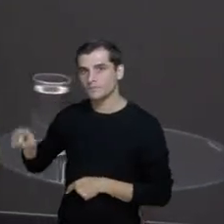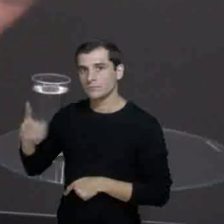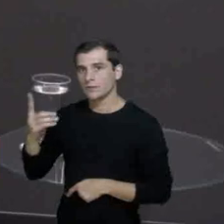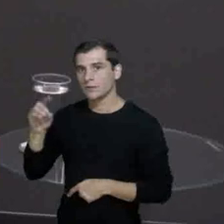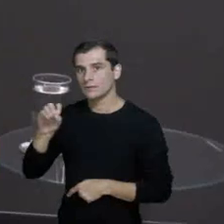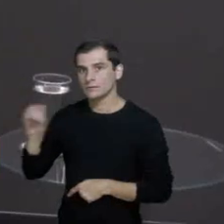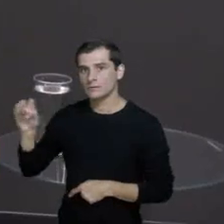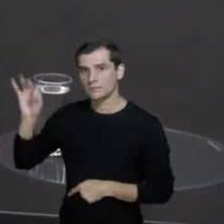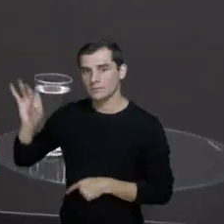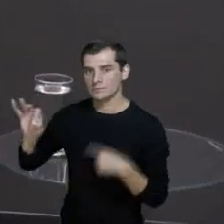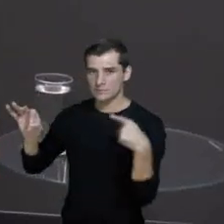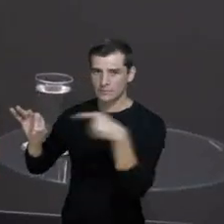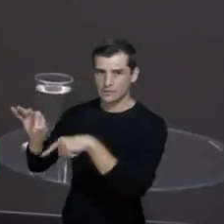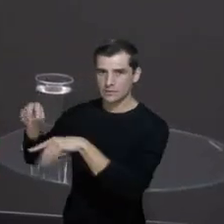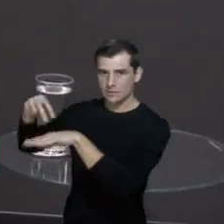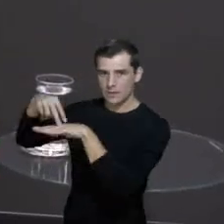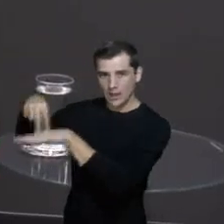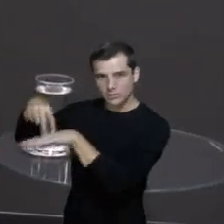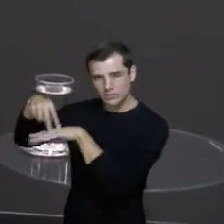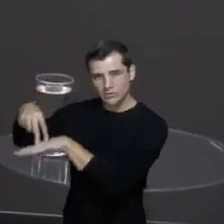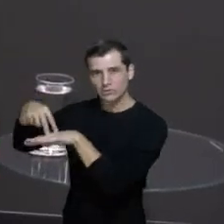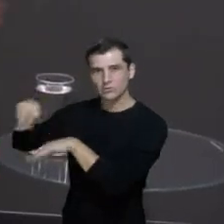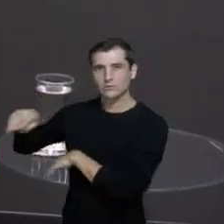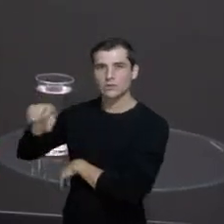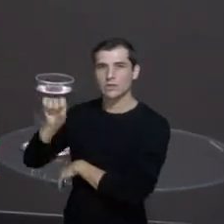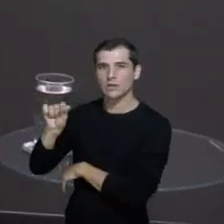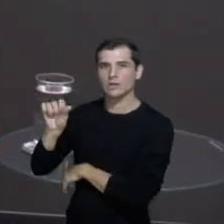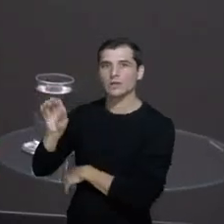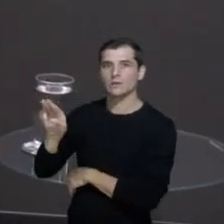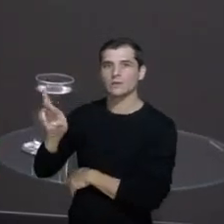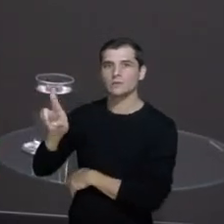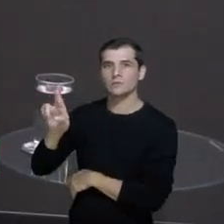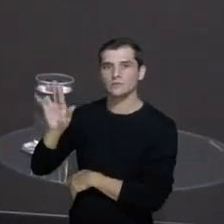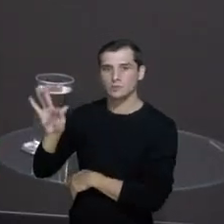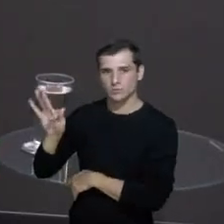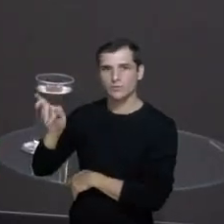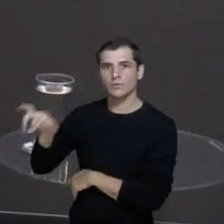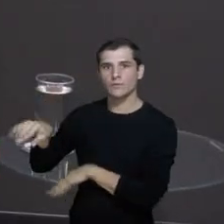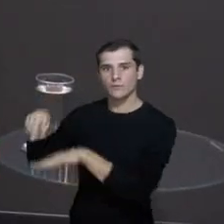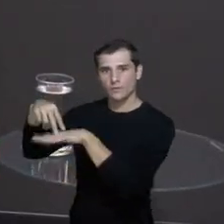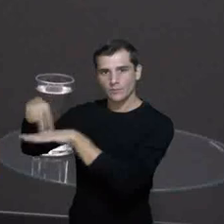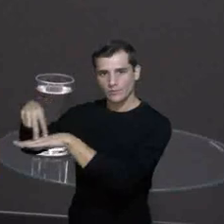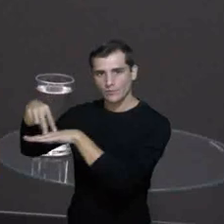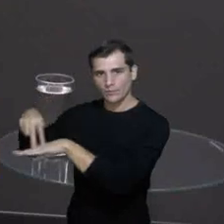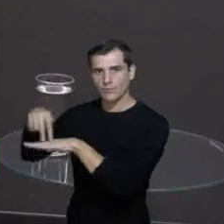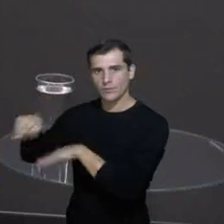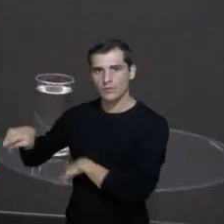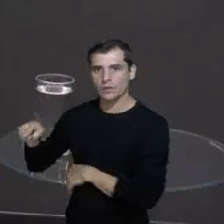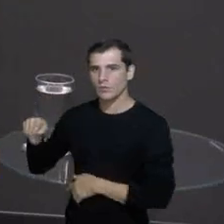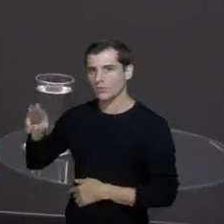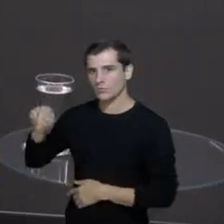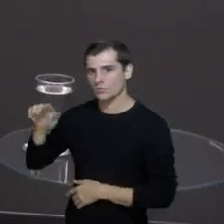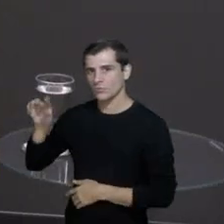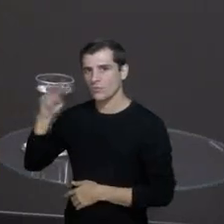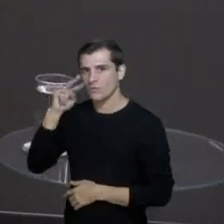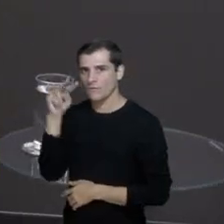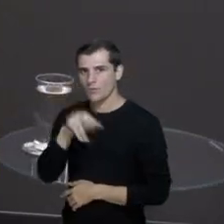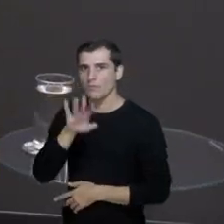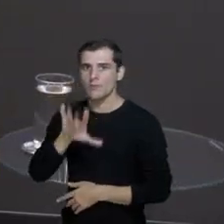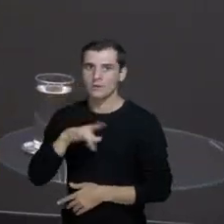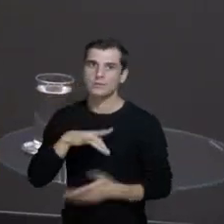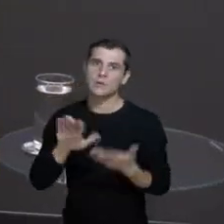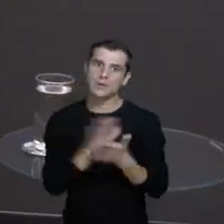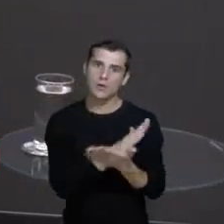mas assim trazer o suf o suf vai ter as suas imperfeições lá o Tec deve nunca me falou mas ele deve se deparar com algumas